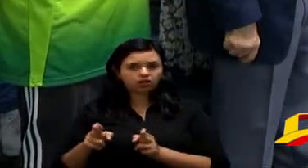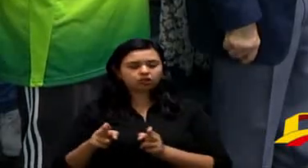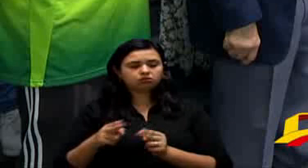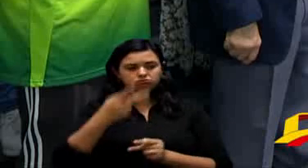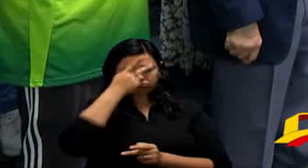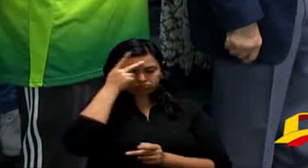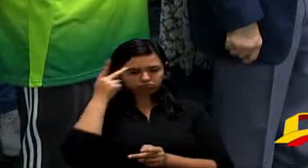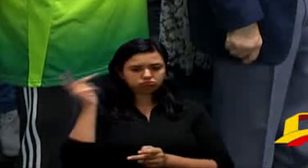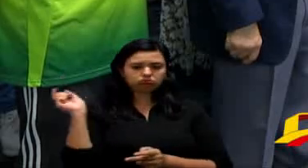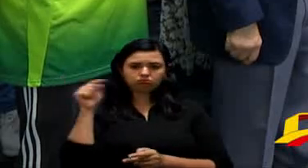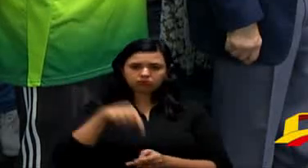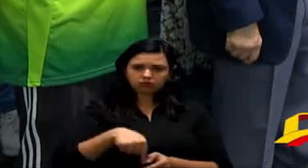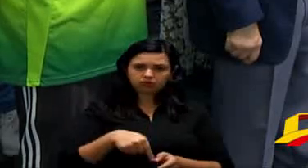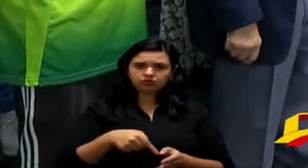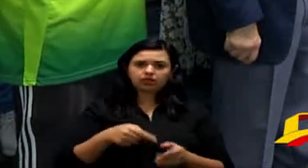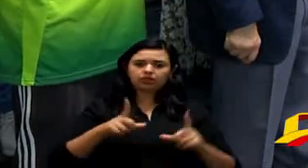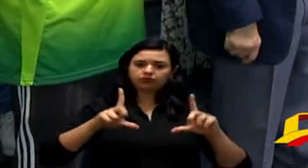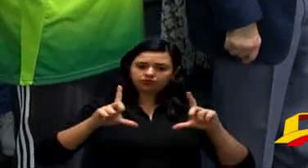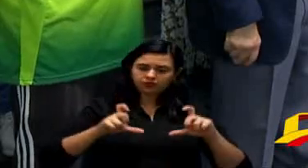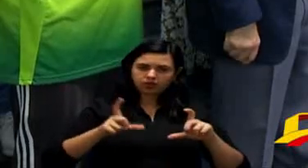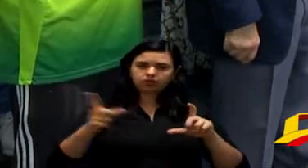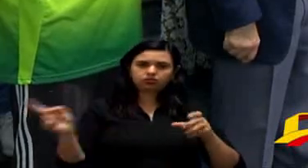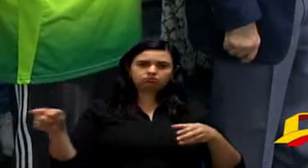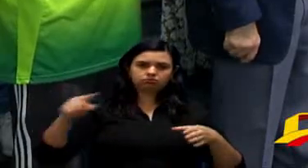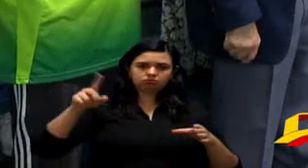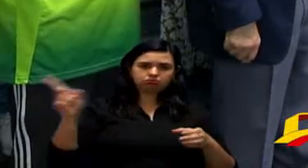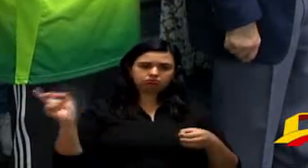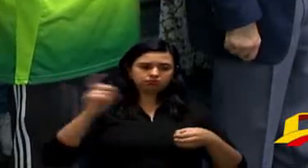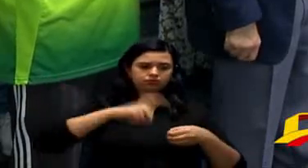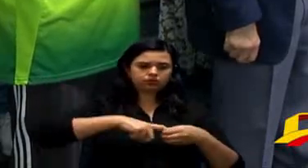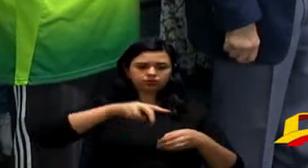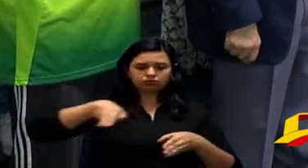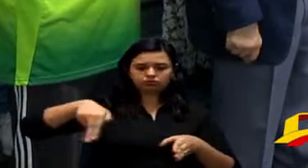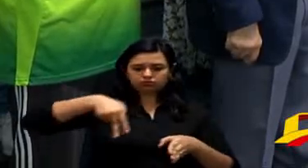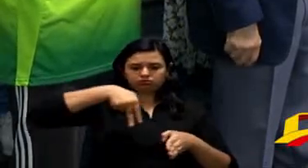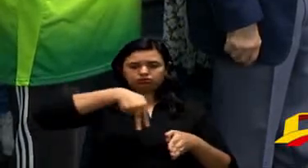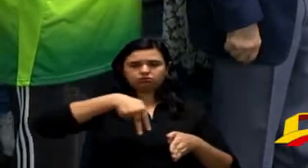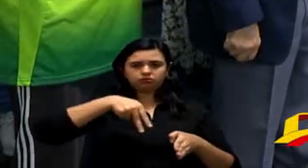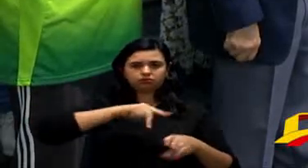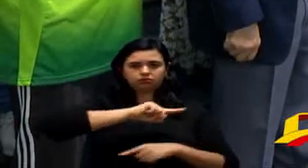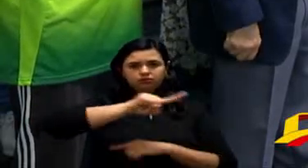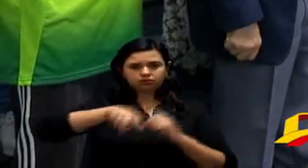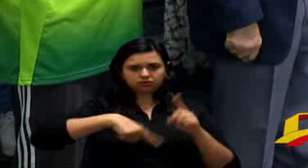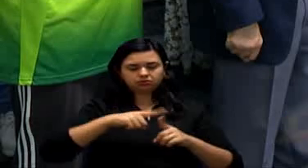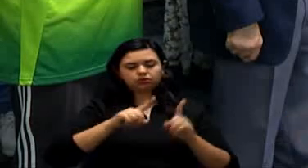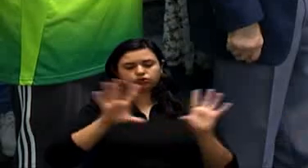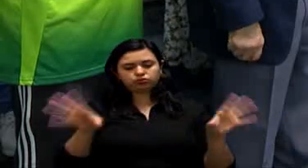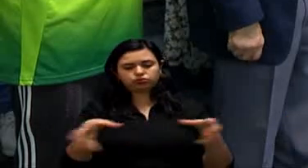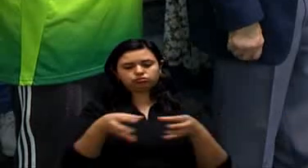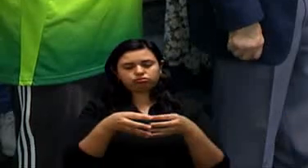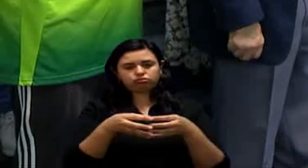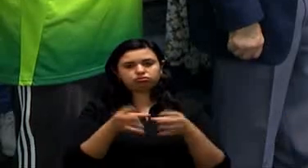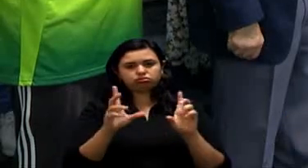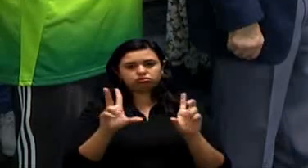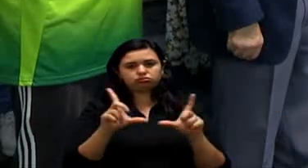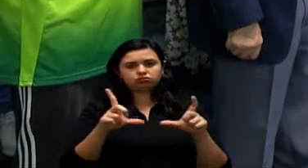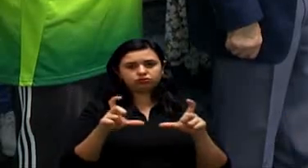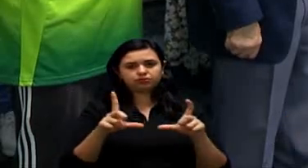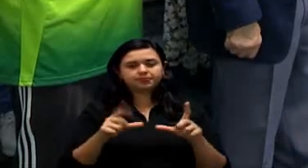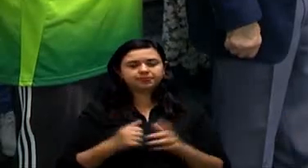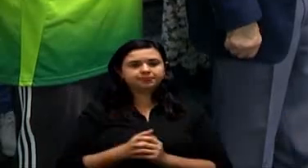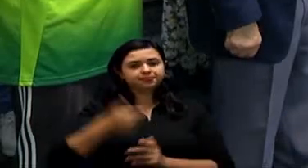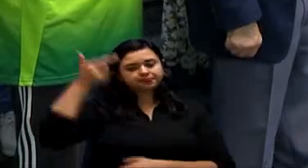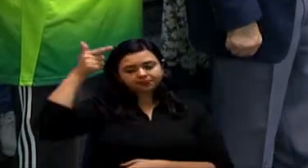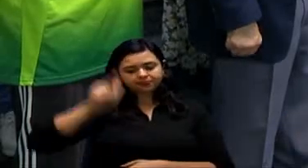recebe aqui na frente faz a pose para fotos retorna ao seu local para depois fazermos uma foto geral próximo que receberá